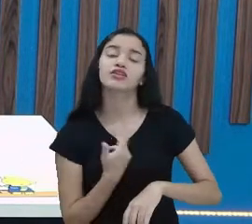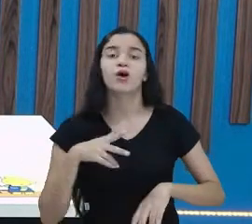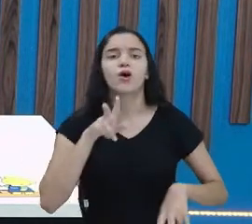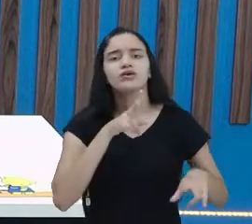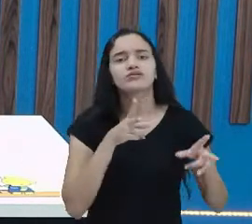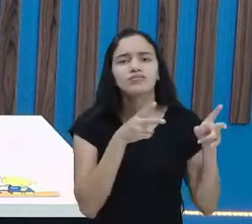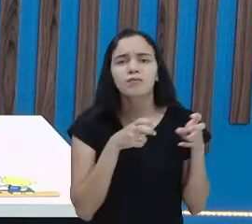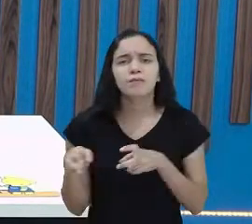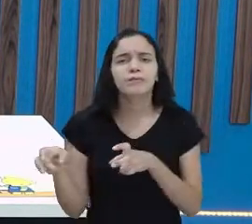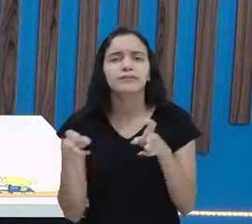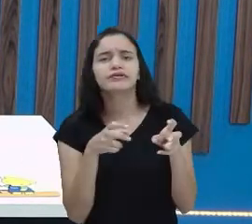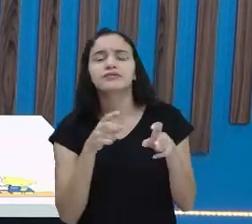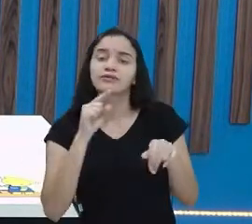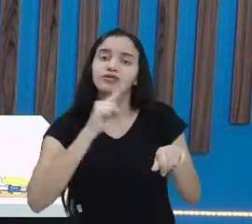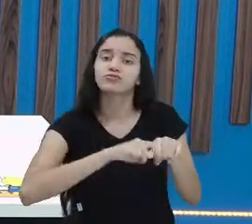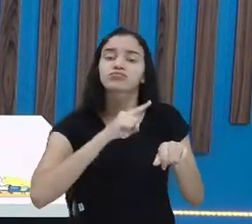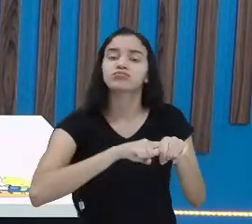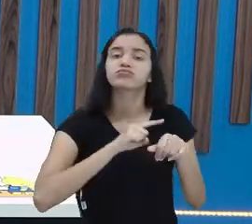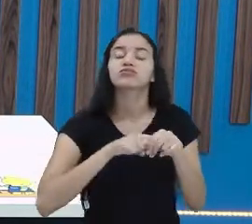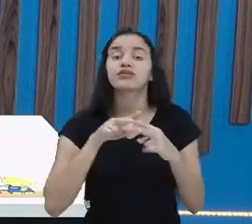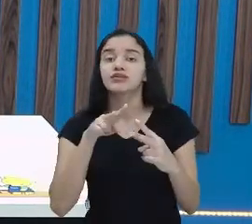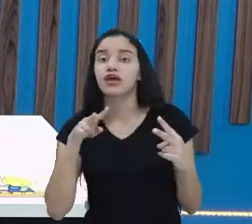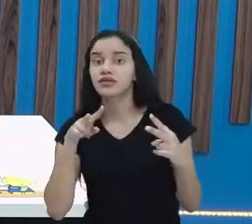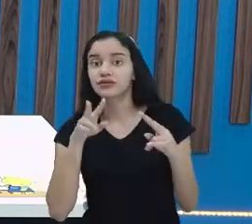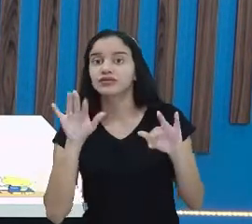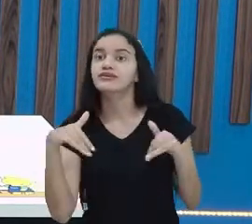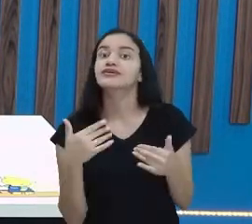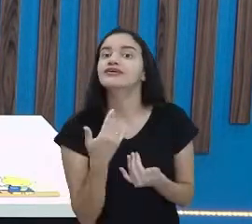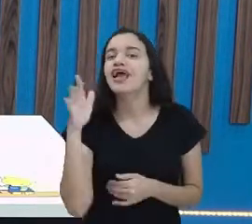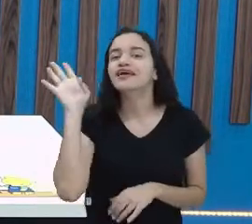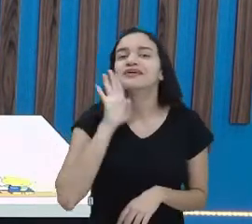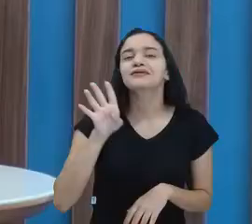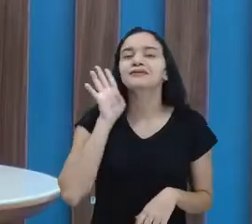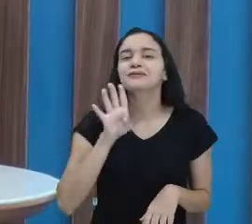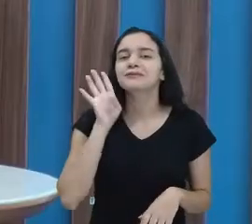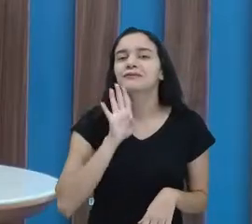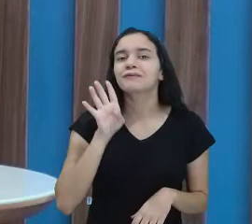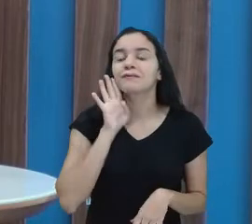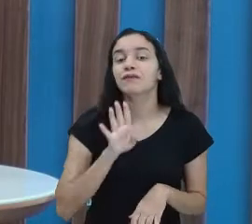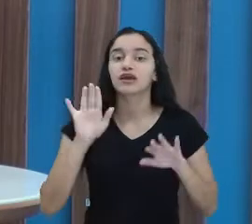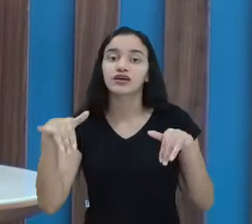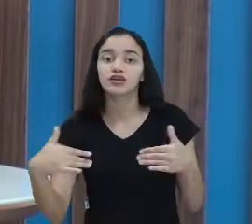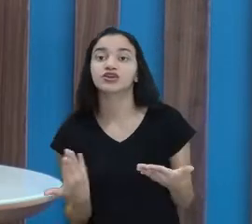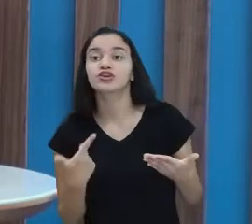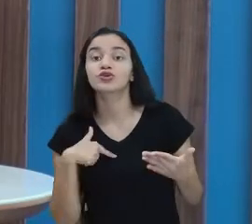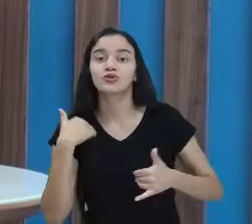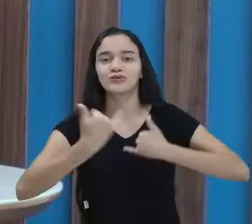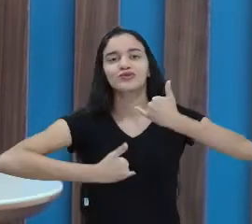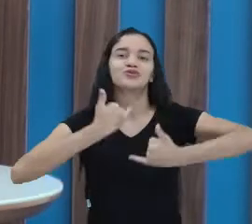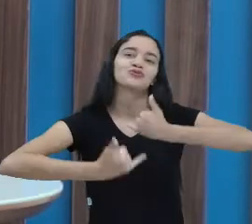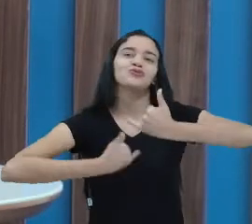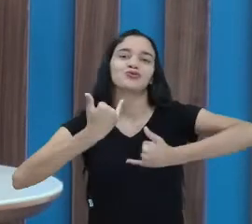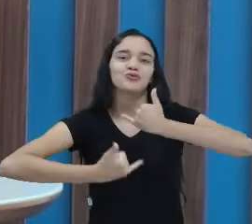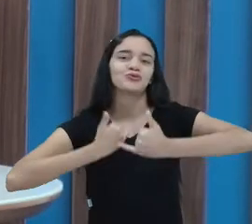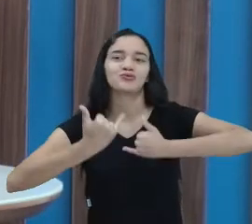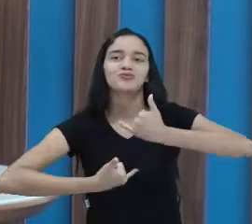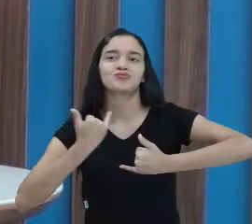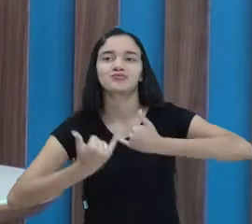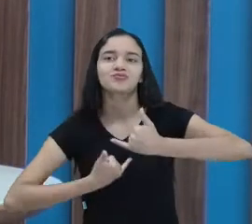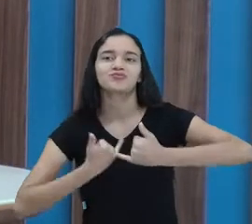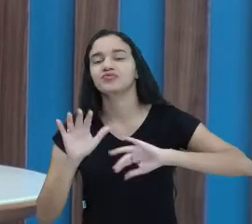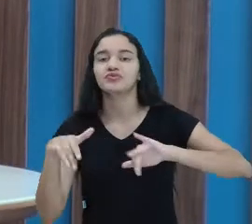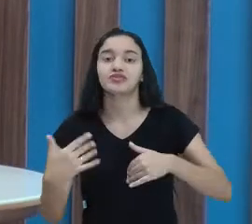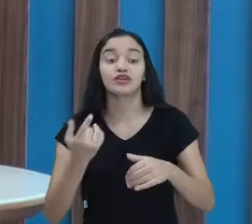visualizar as horas digitais e marcar as respostas? E foi, que legal, professora Josi. Então, a gente vai jogar olhando